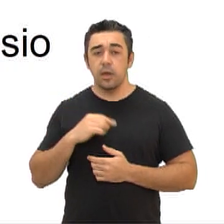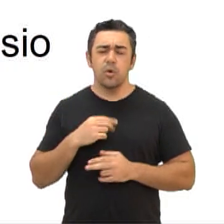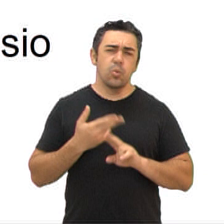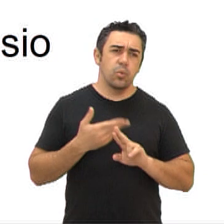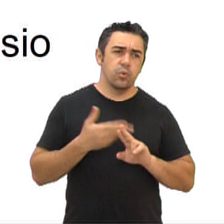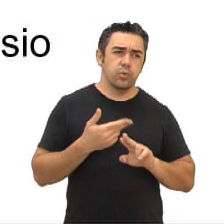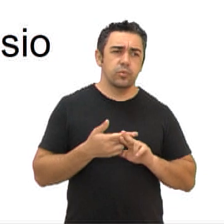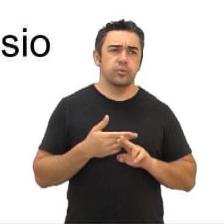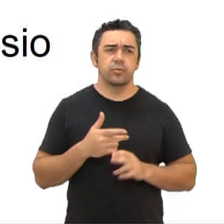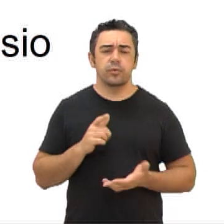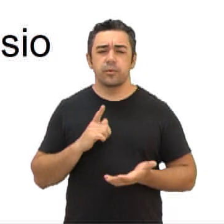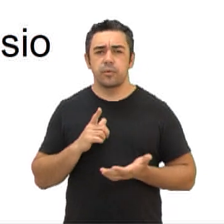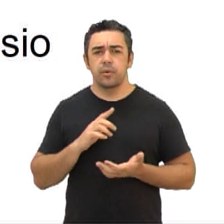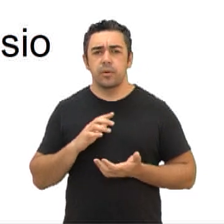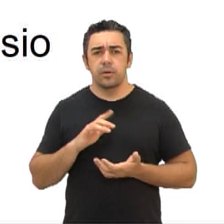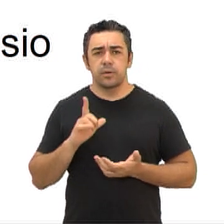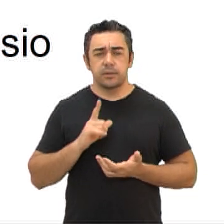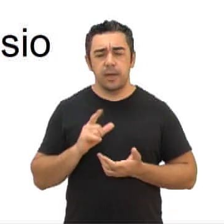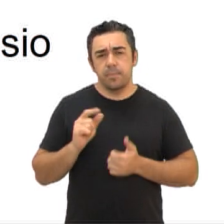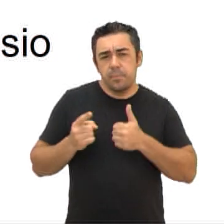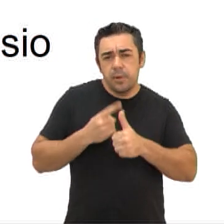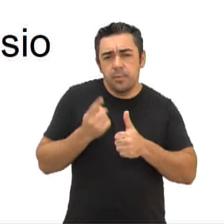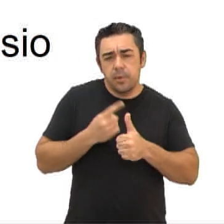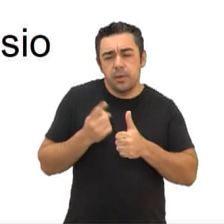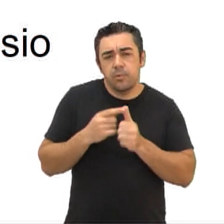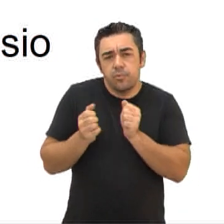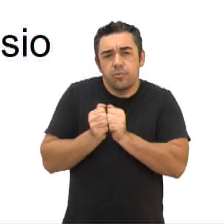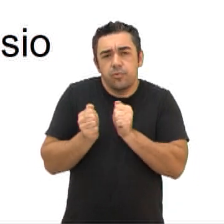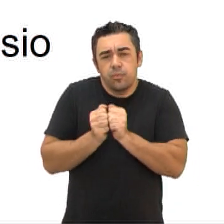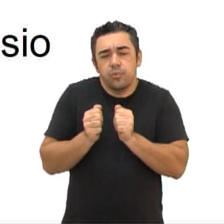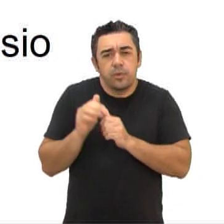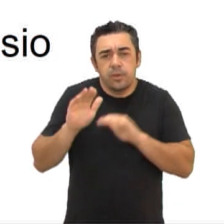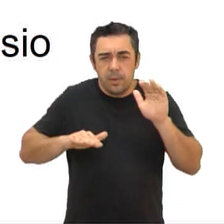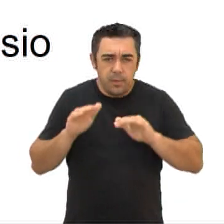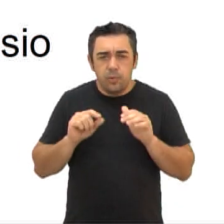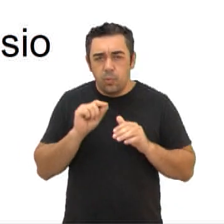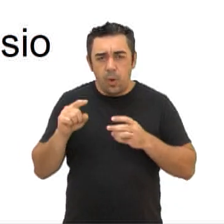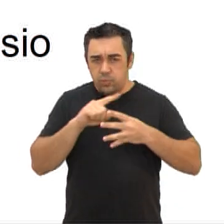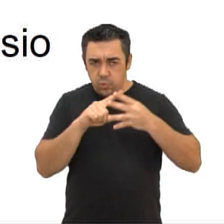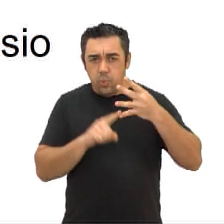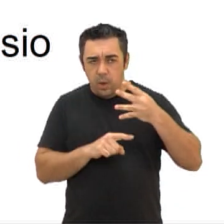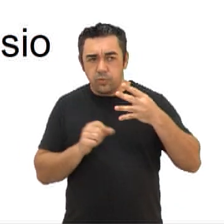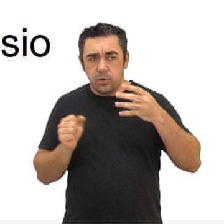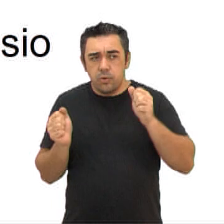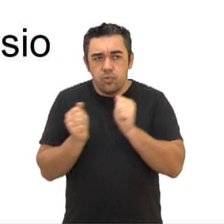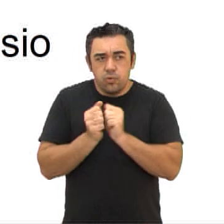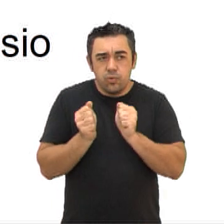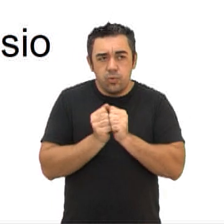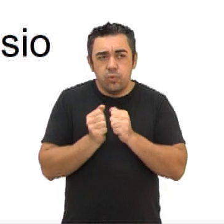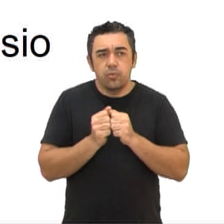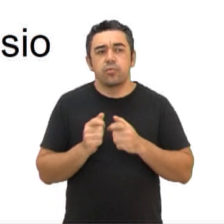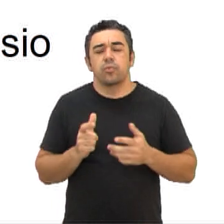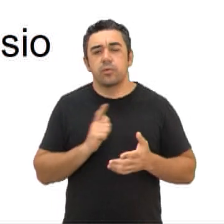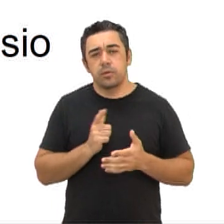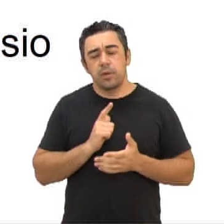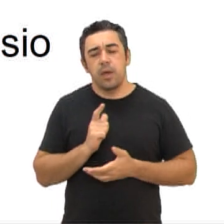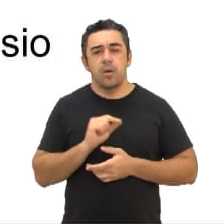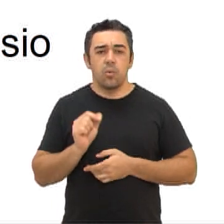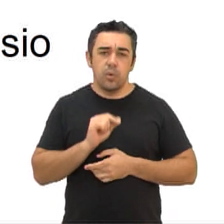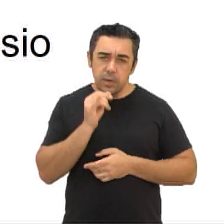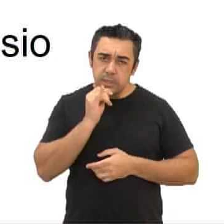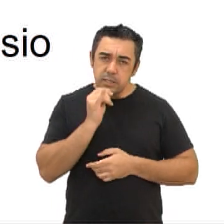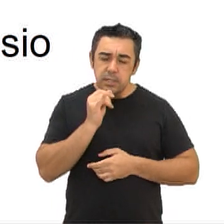fluoreto, brometo, cloreto, iodeto, dependendo aí de qual elemento eu estou falando, né? Eu só vou trocar afinal